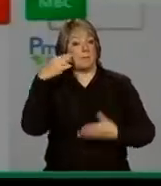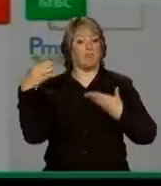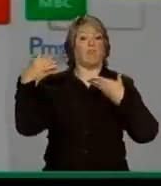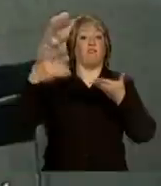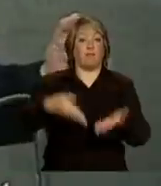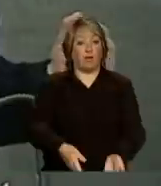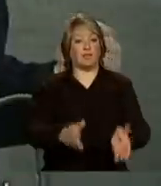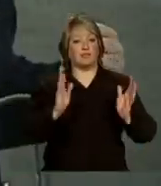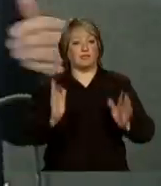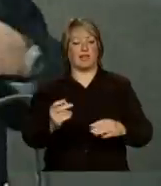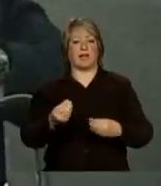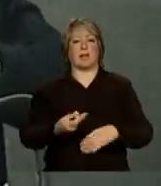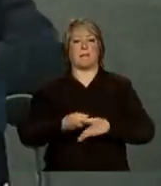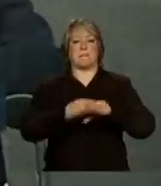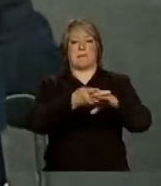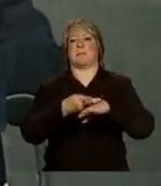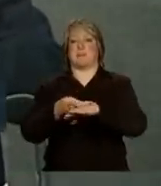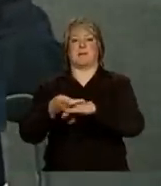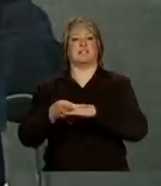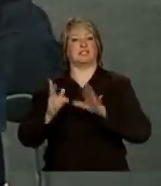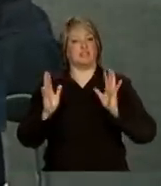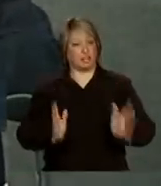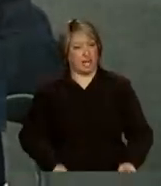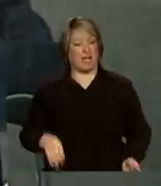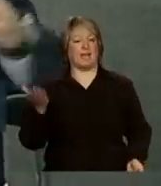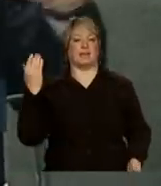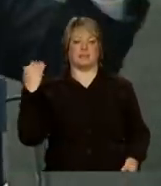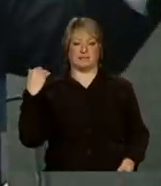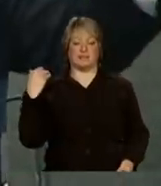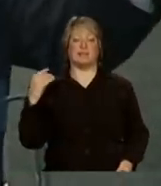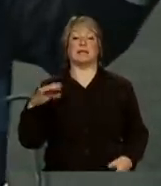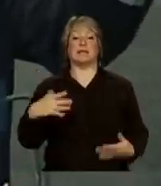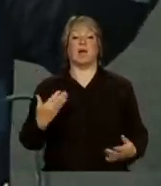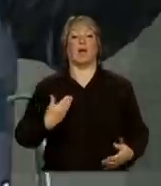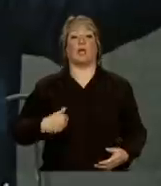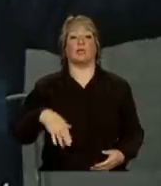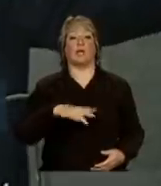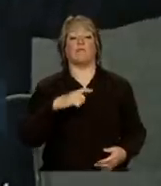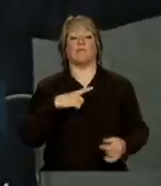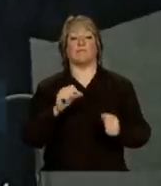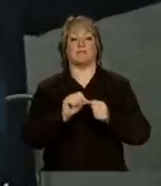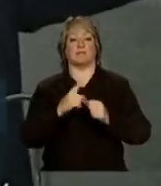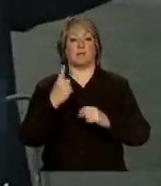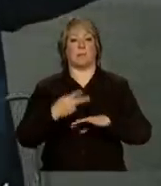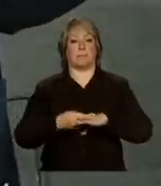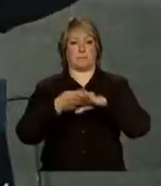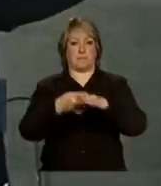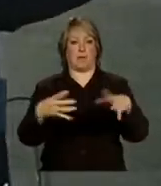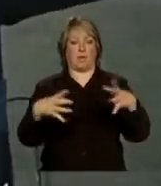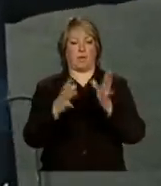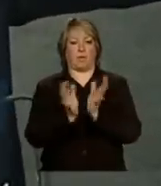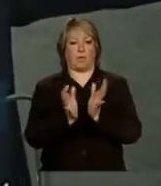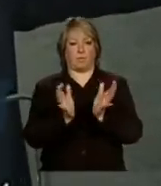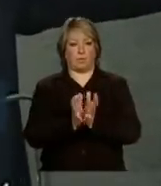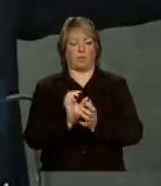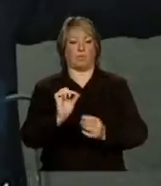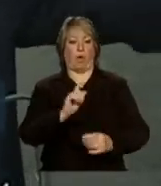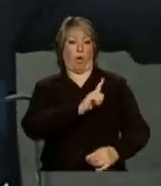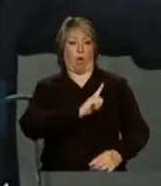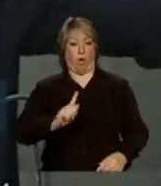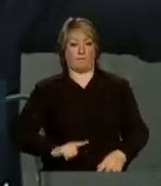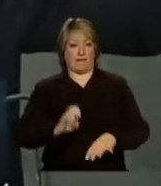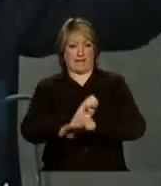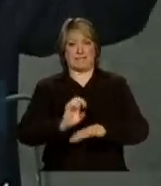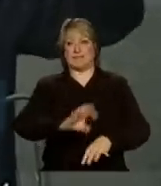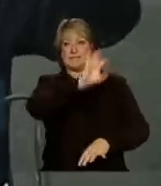nas entregas de prêmio disso e e nós fazemos um sistema de premiar nos governos dos Estados